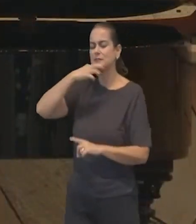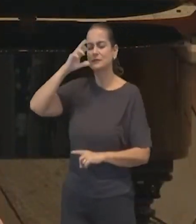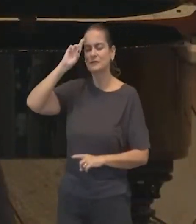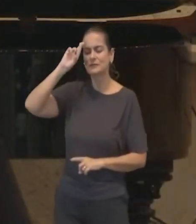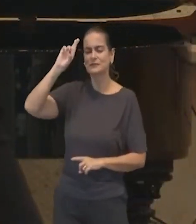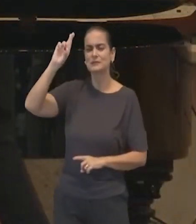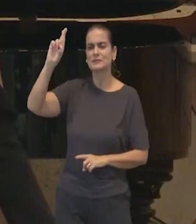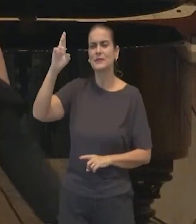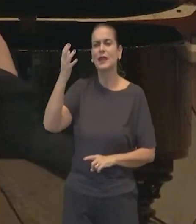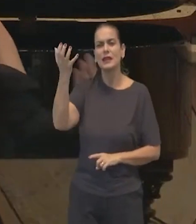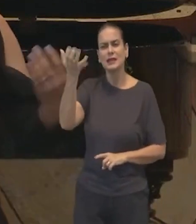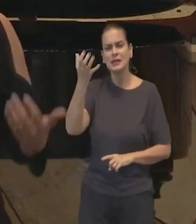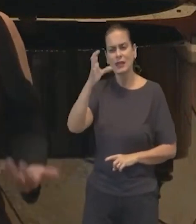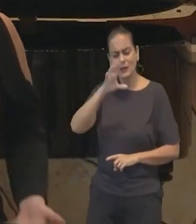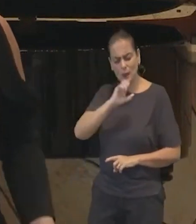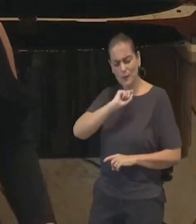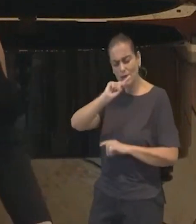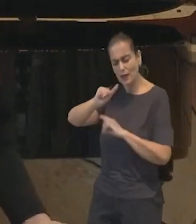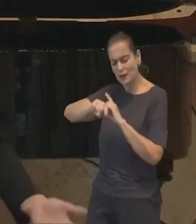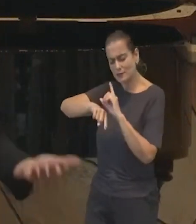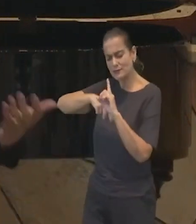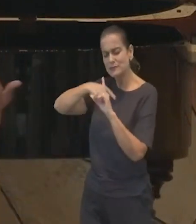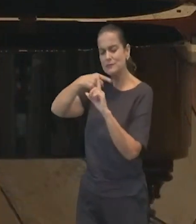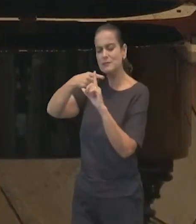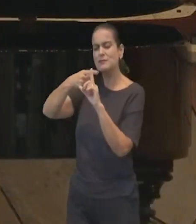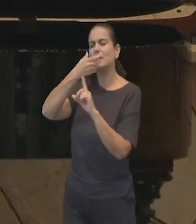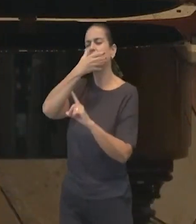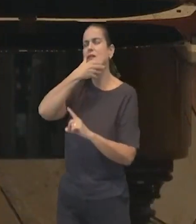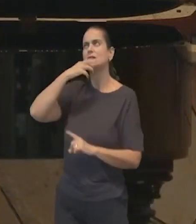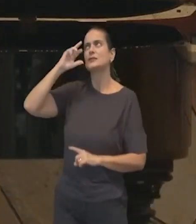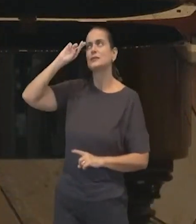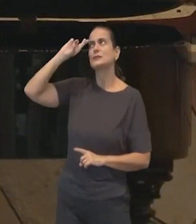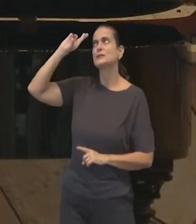Quero te amar mais, Senhor.